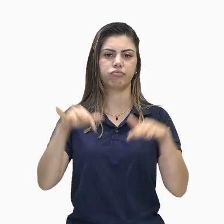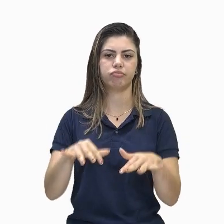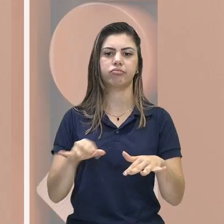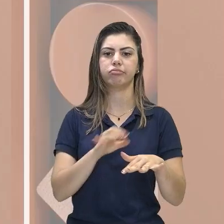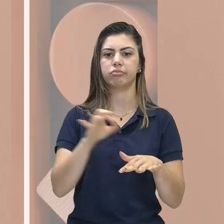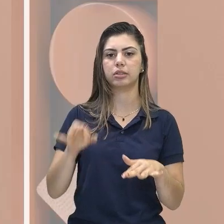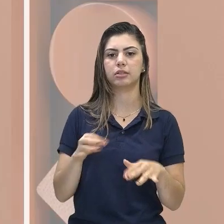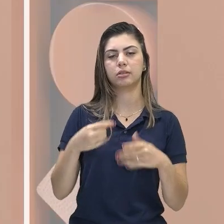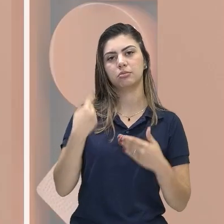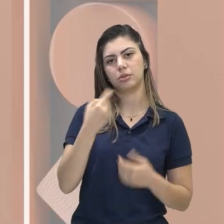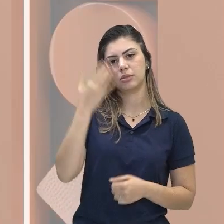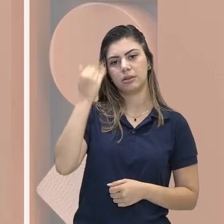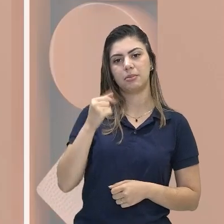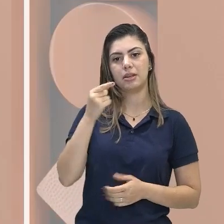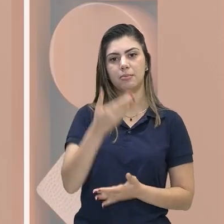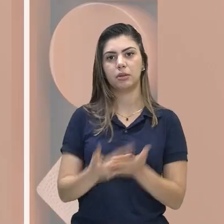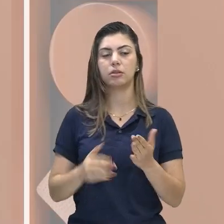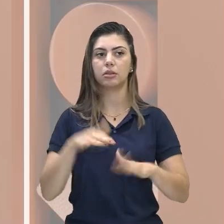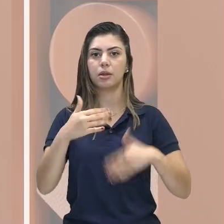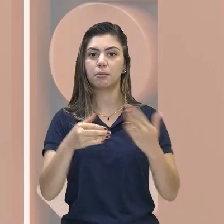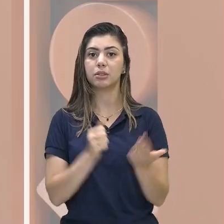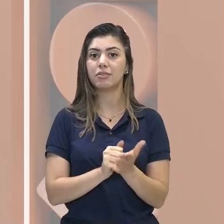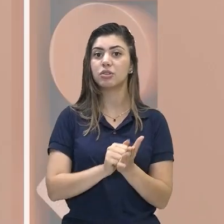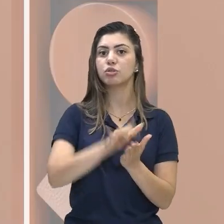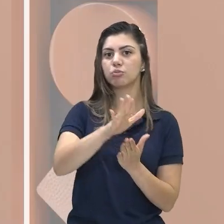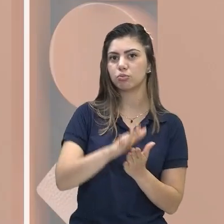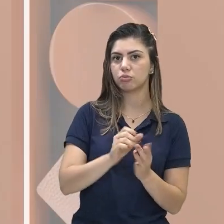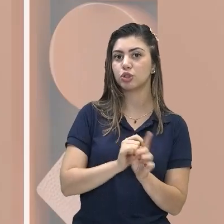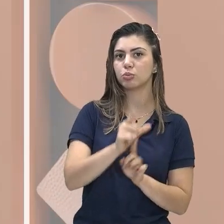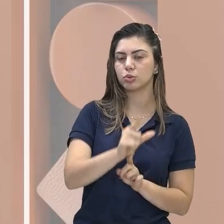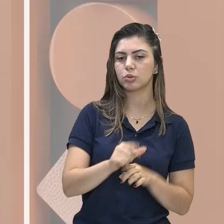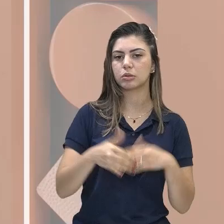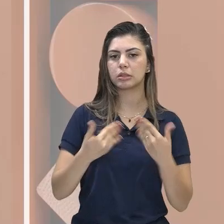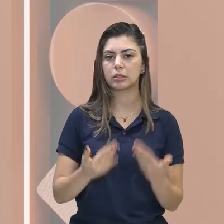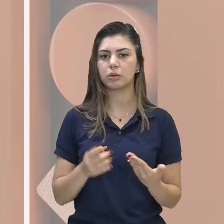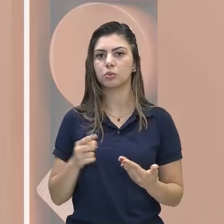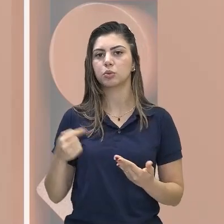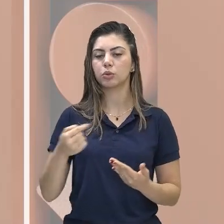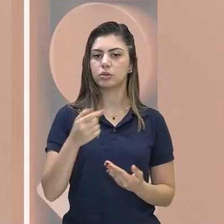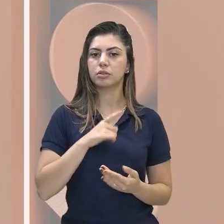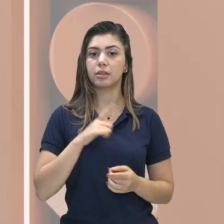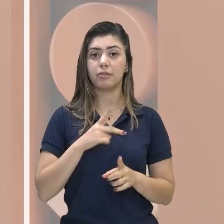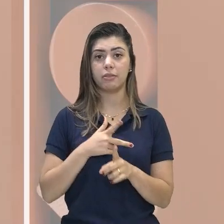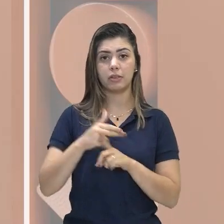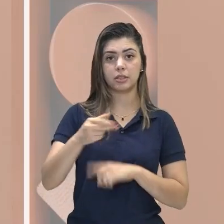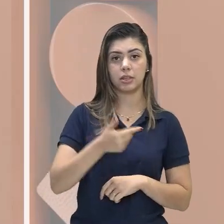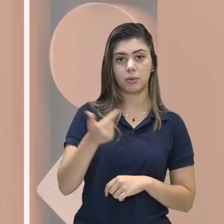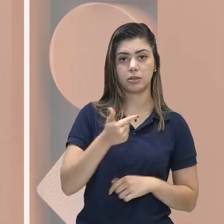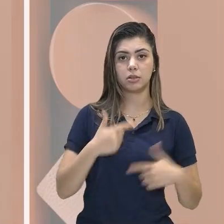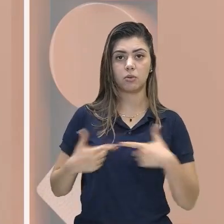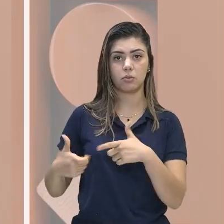terem sido derrotados, foram expulsos. Então, os aliados que venceram a Segunda